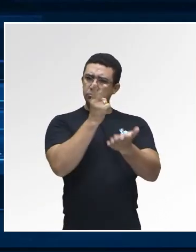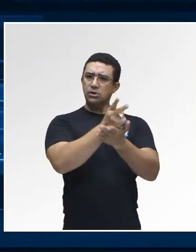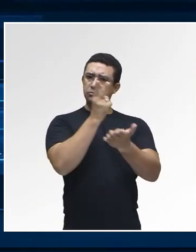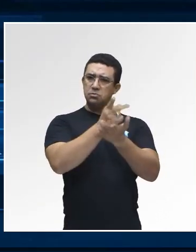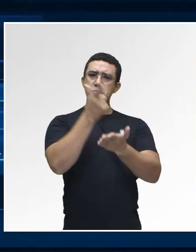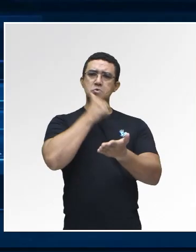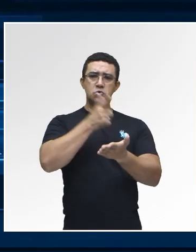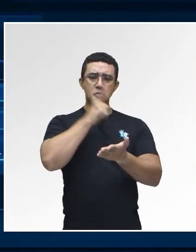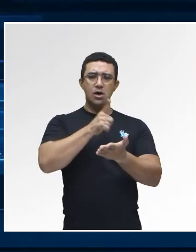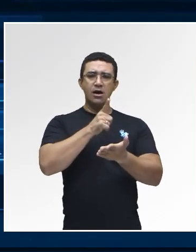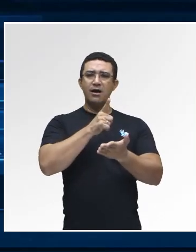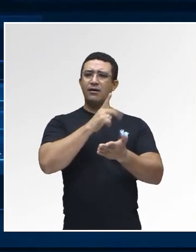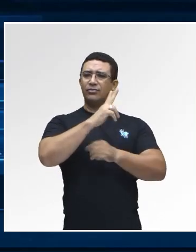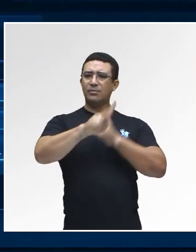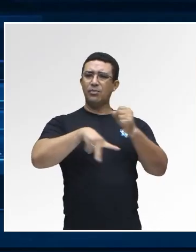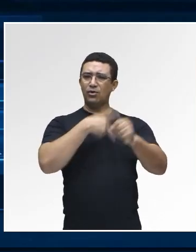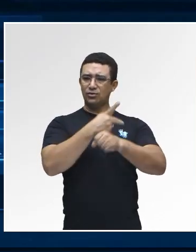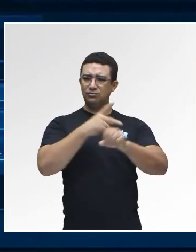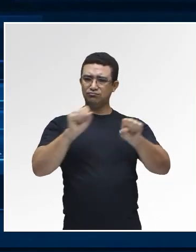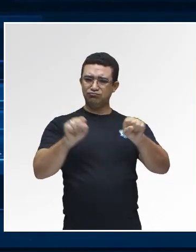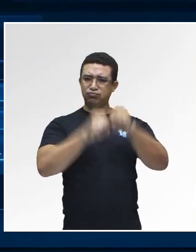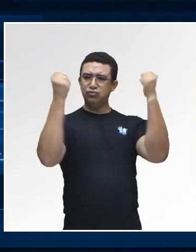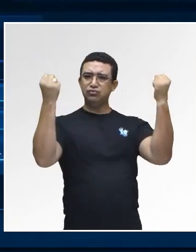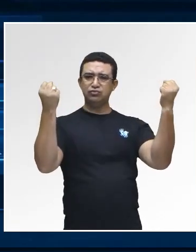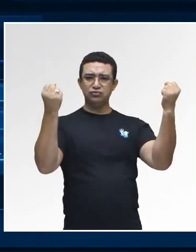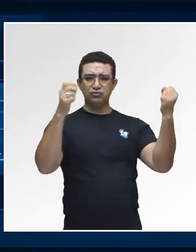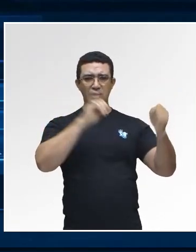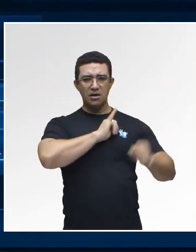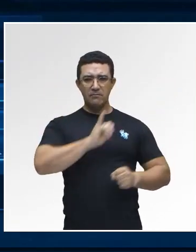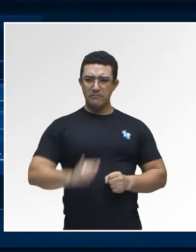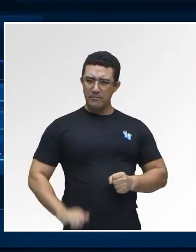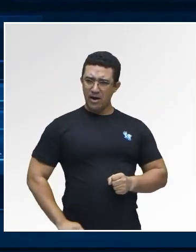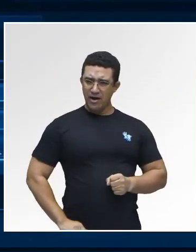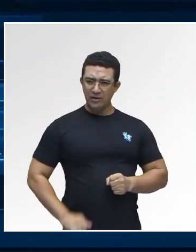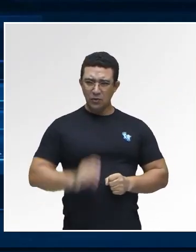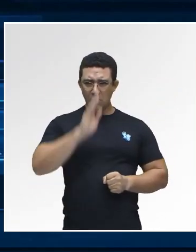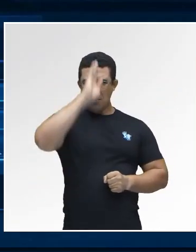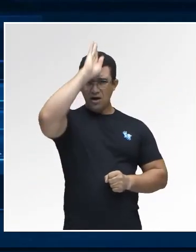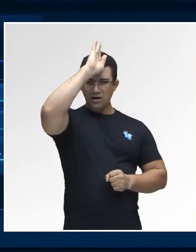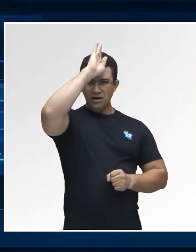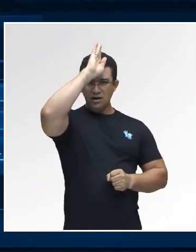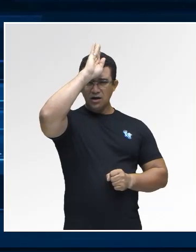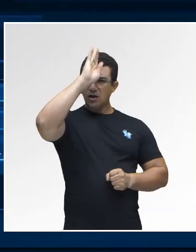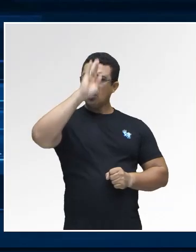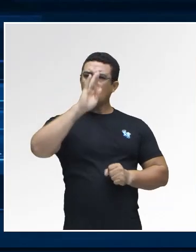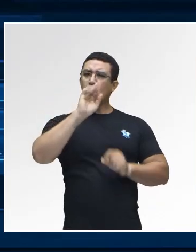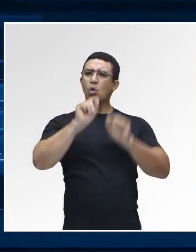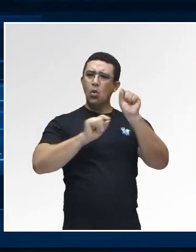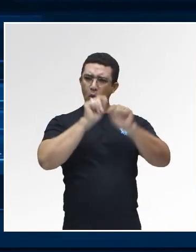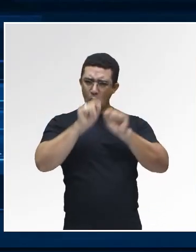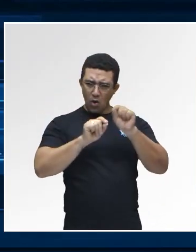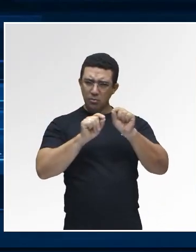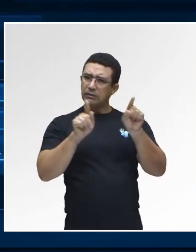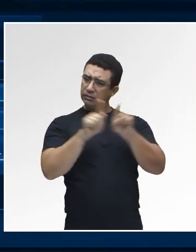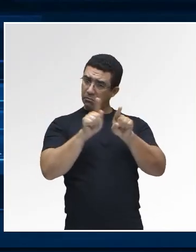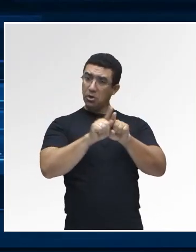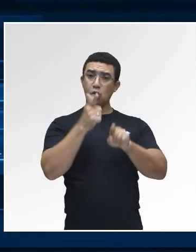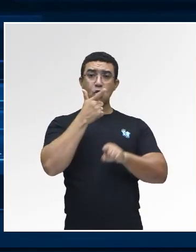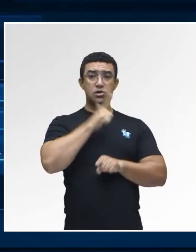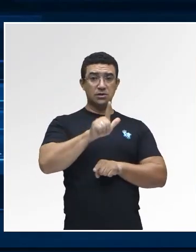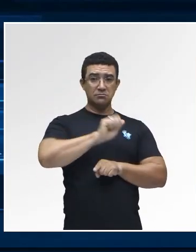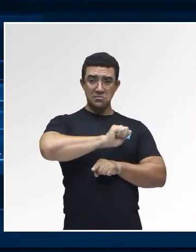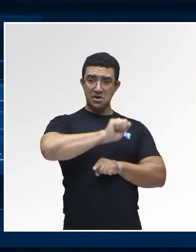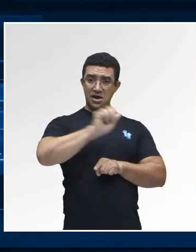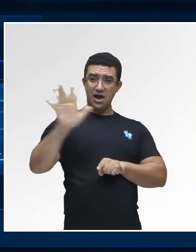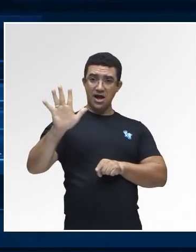Então hoje nós temos ali a Itália. Nossa, como assim os romanos conquistaram até ali a Ásia? Conquistaram o